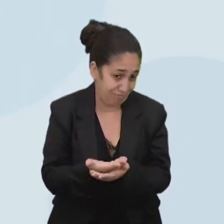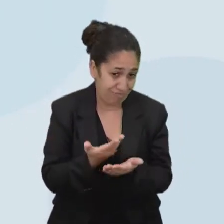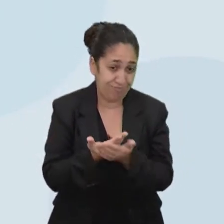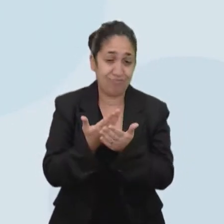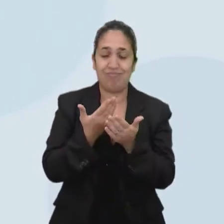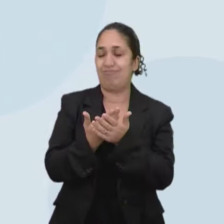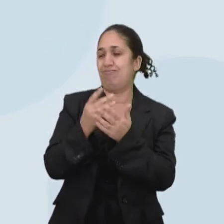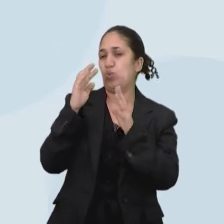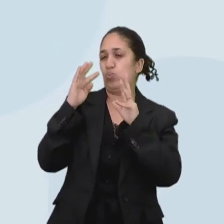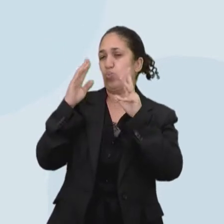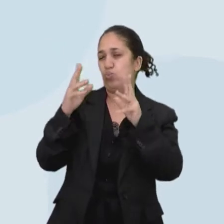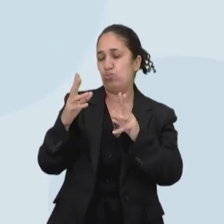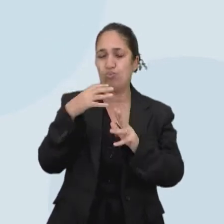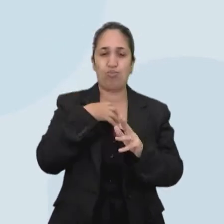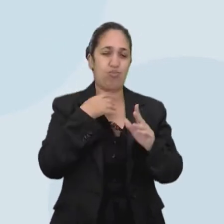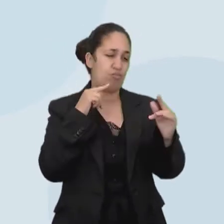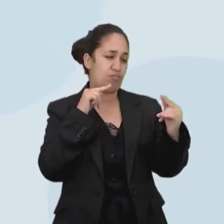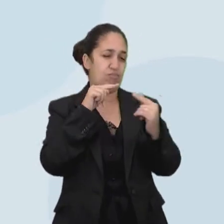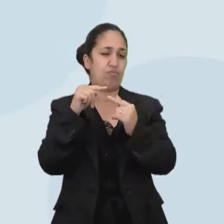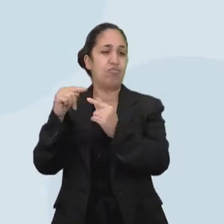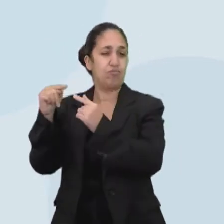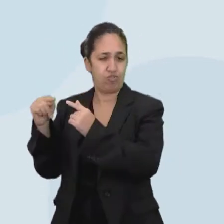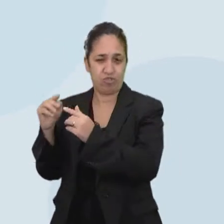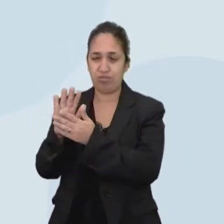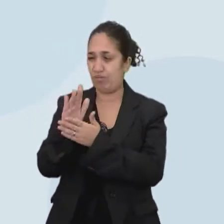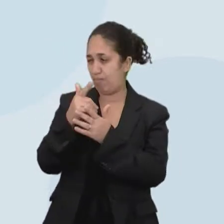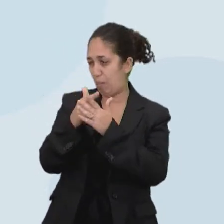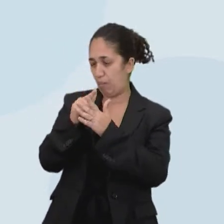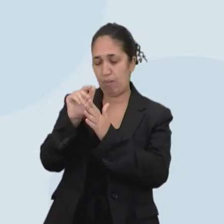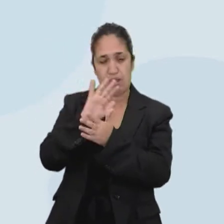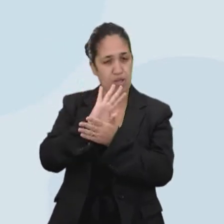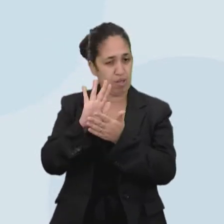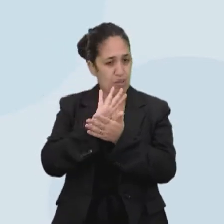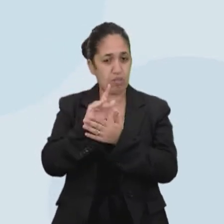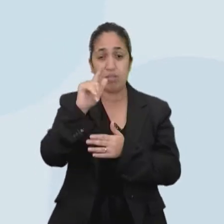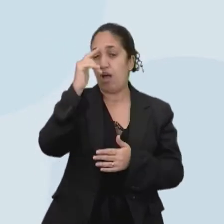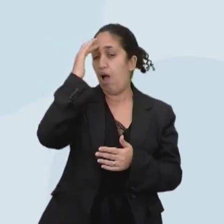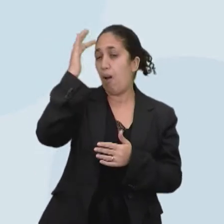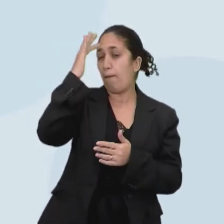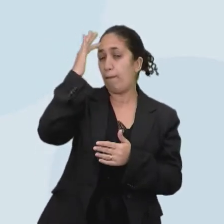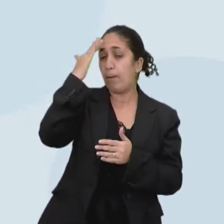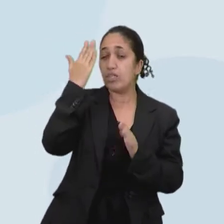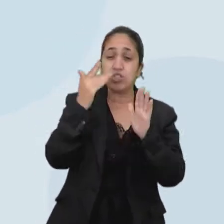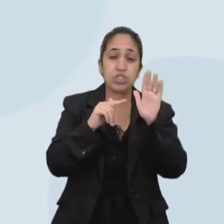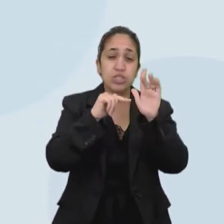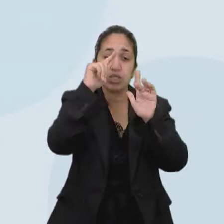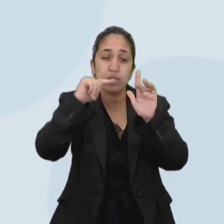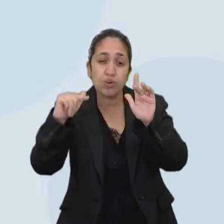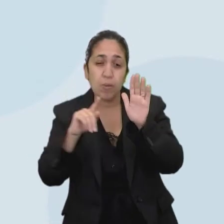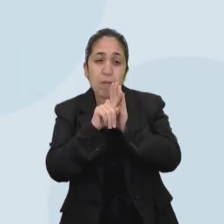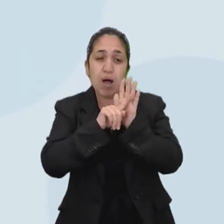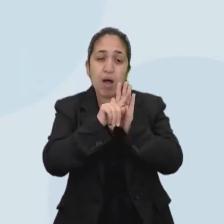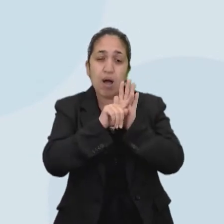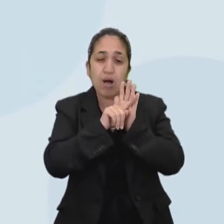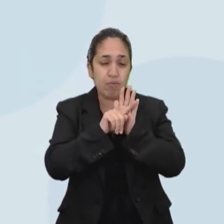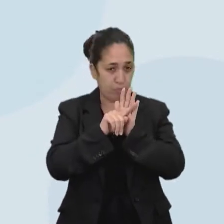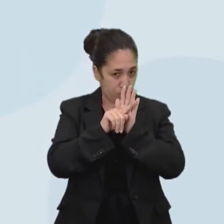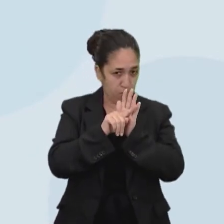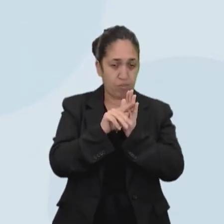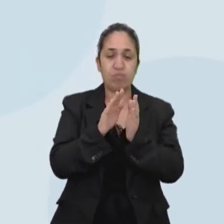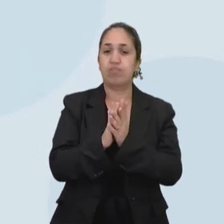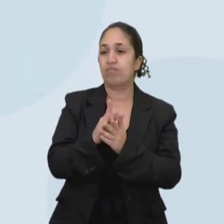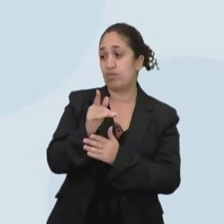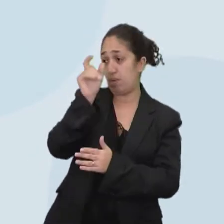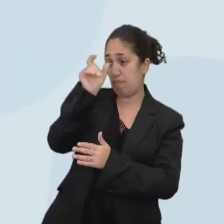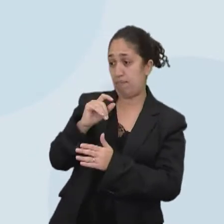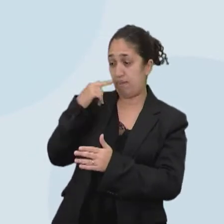tudo do mesmo jeito, sem problema. Mas no caso aqui a gente está imaginando uma pesquisa estatística amostral, na qual o contratante,